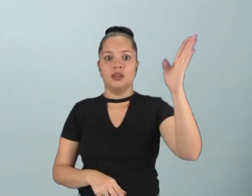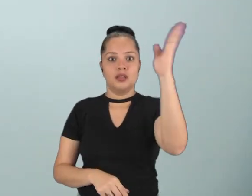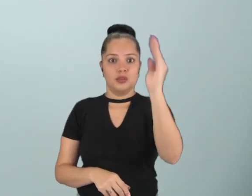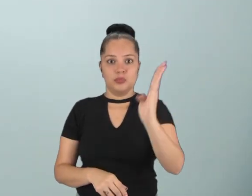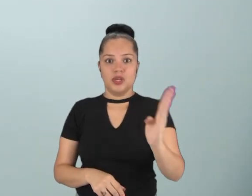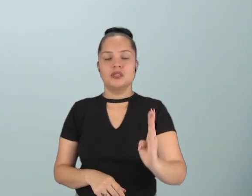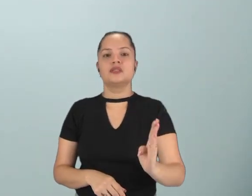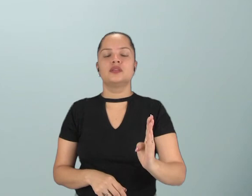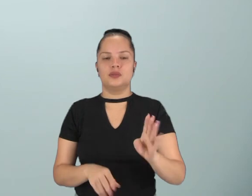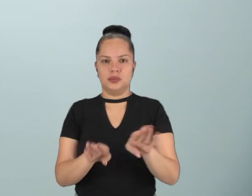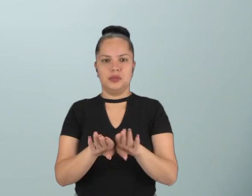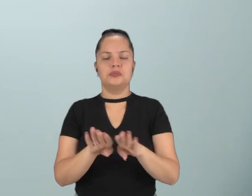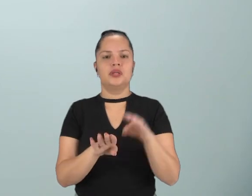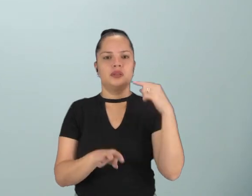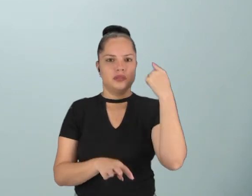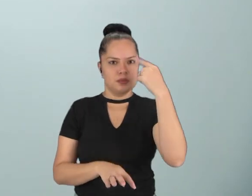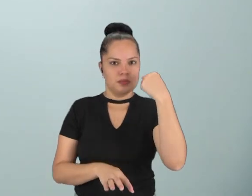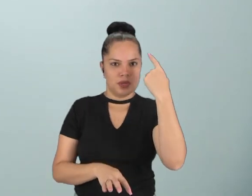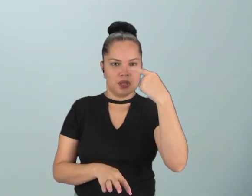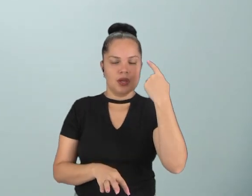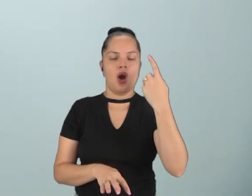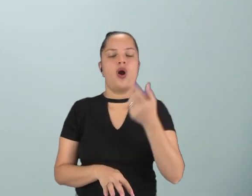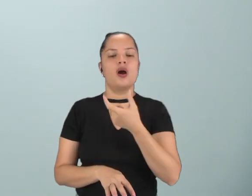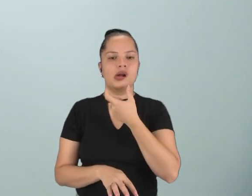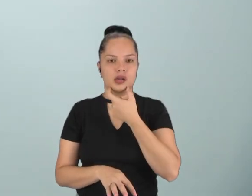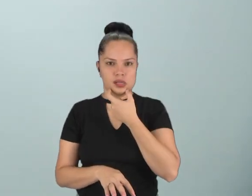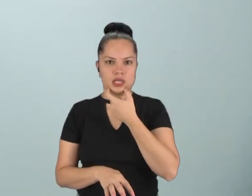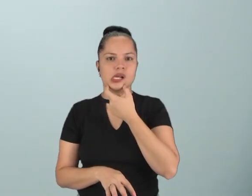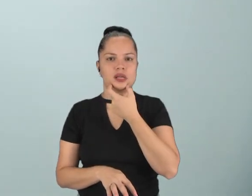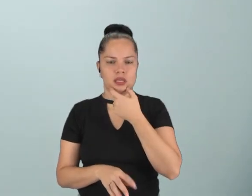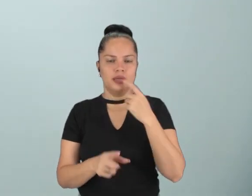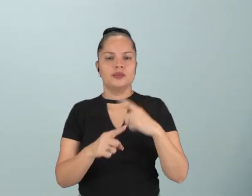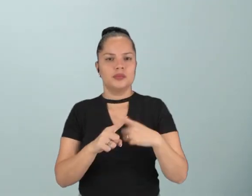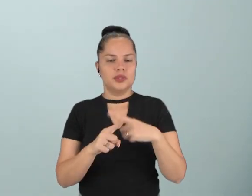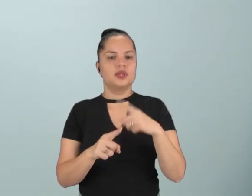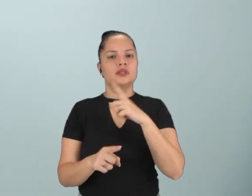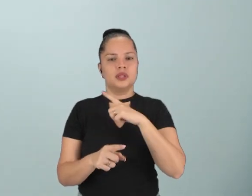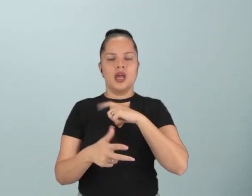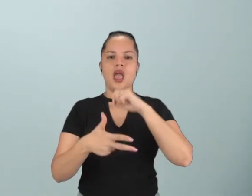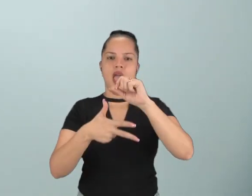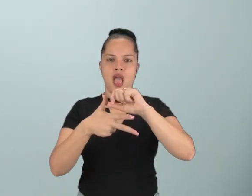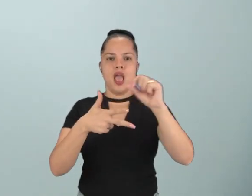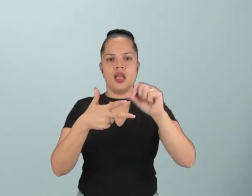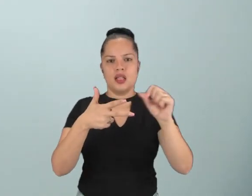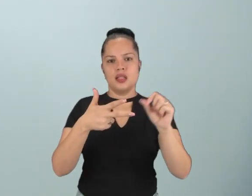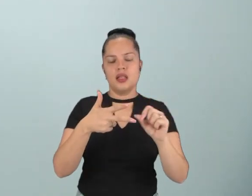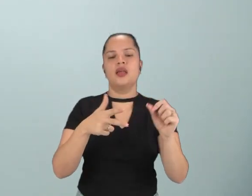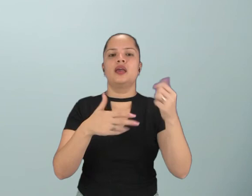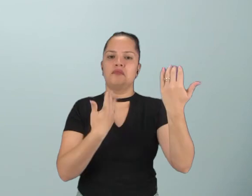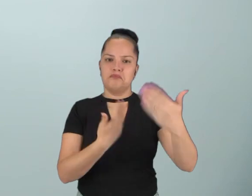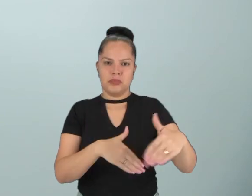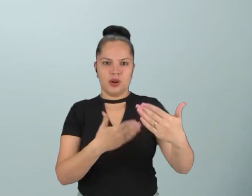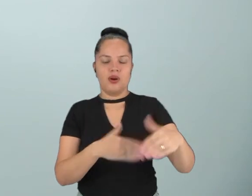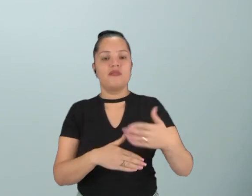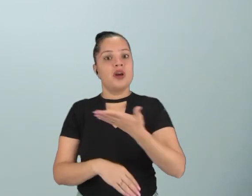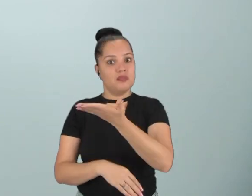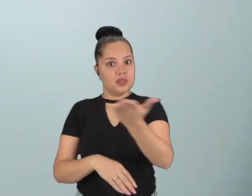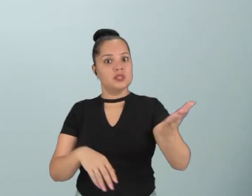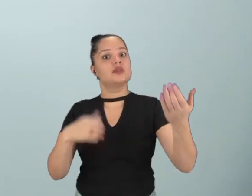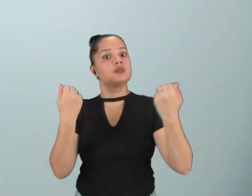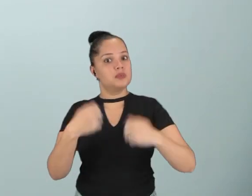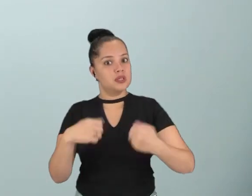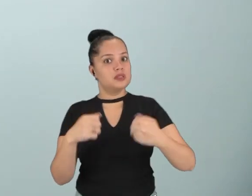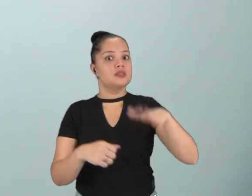questão do espanhol, né? E da língua inglesa, porque tem nas nossas provas, no Enem, enfim. Então, vocês precisam estar preparados para compreender e